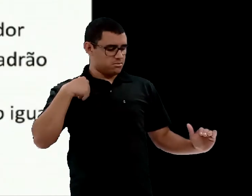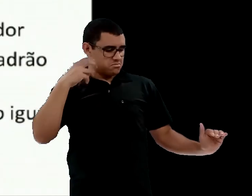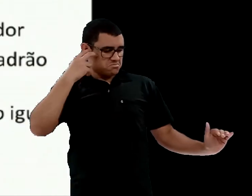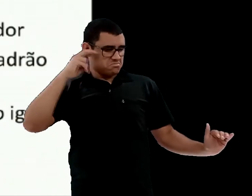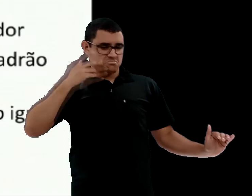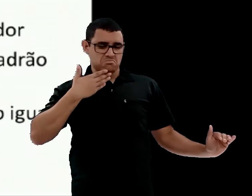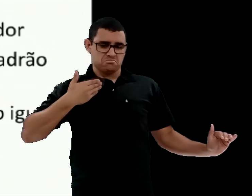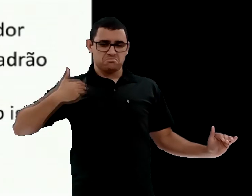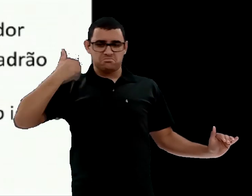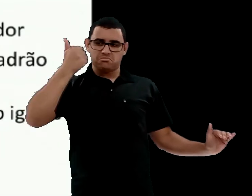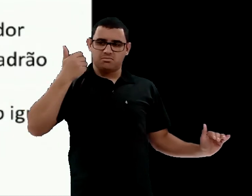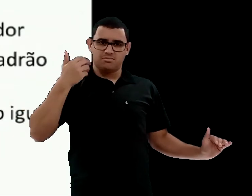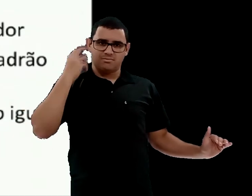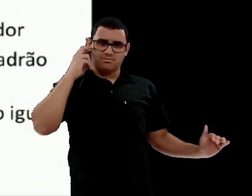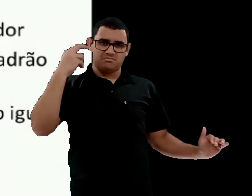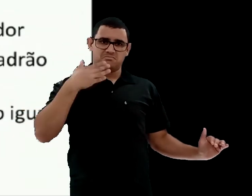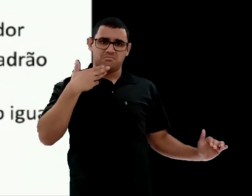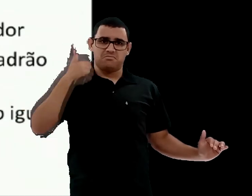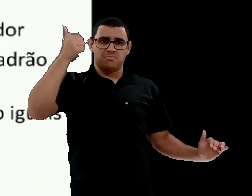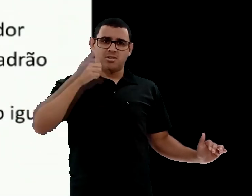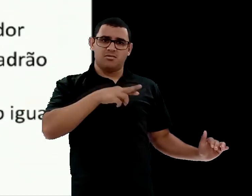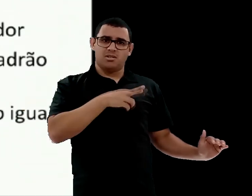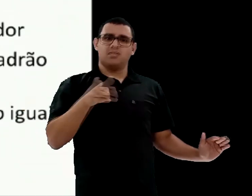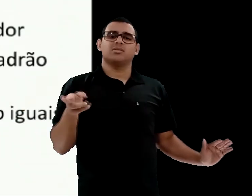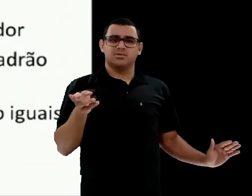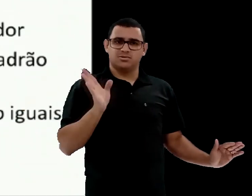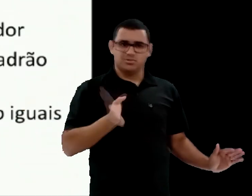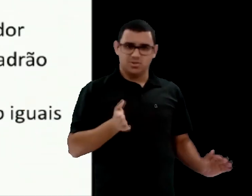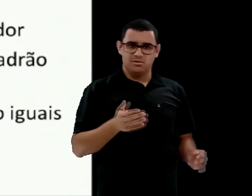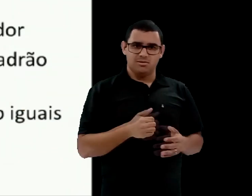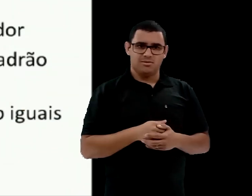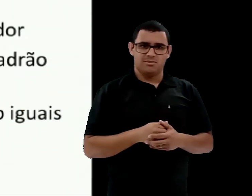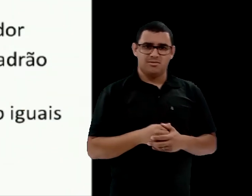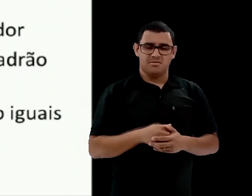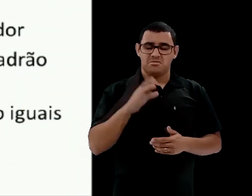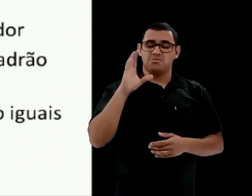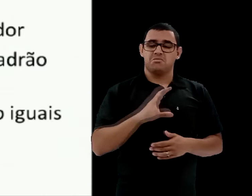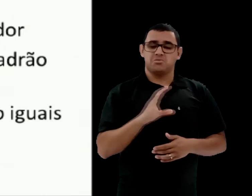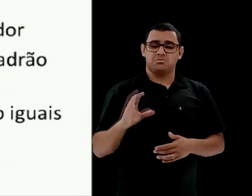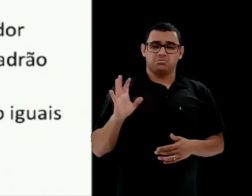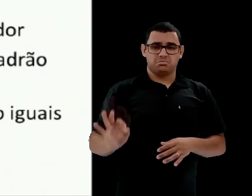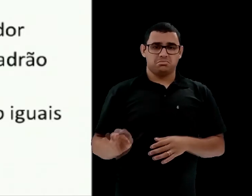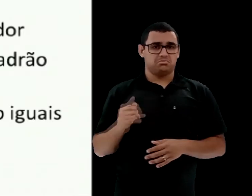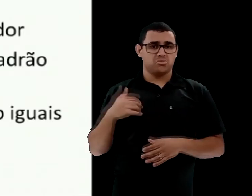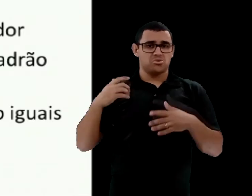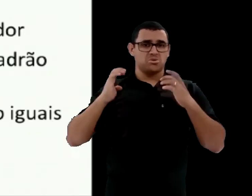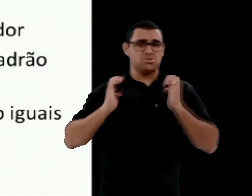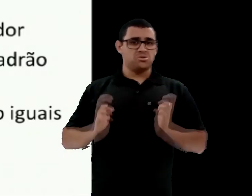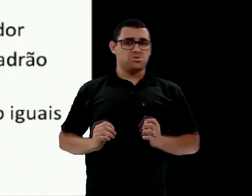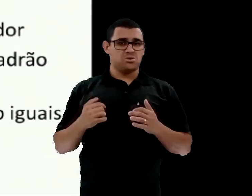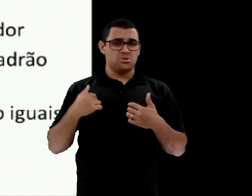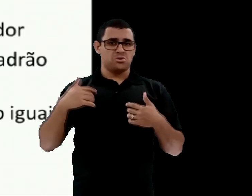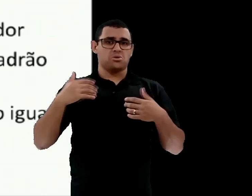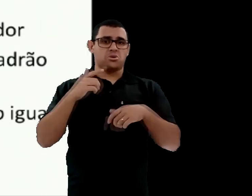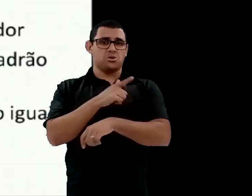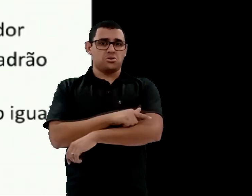se julgam povos com cultura superior, a cultura cristã, se diga ainda mais católica, certo? E os povos